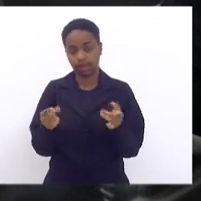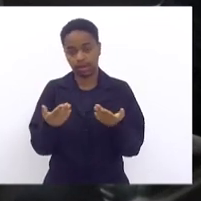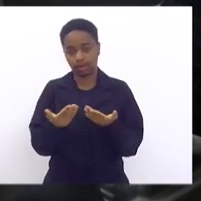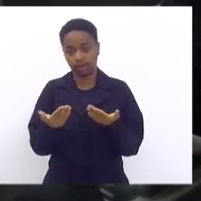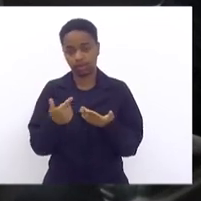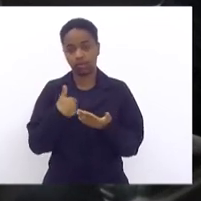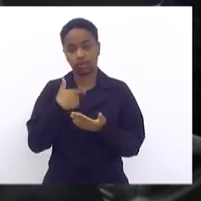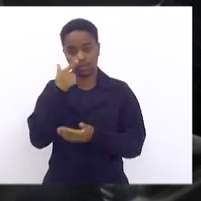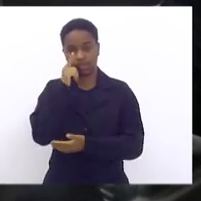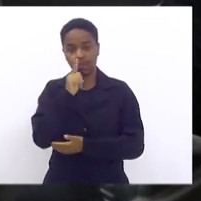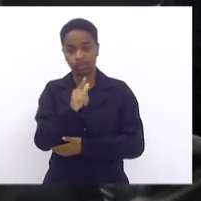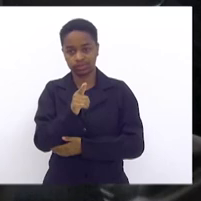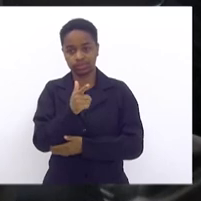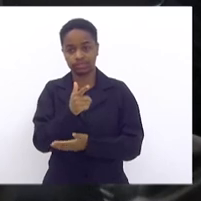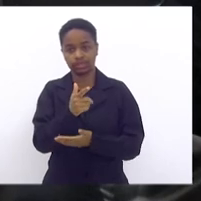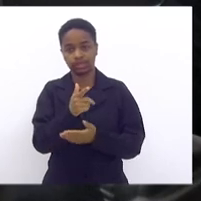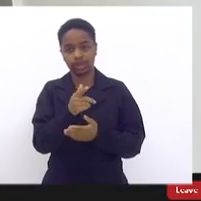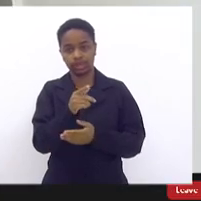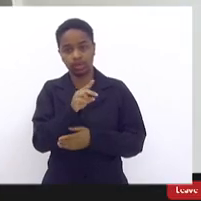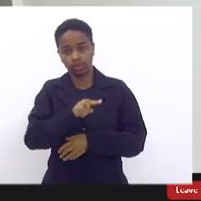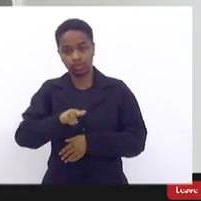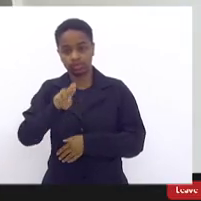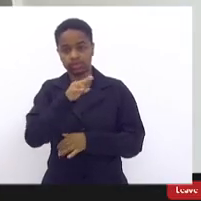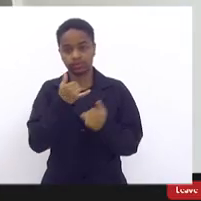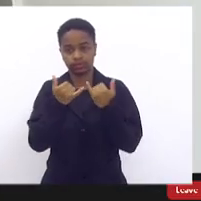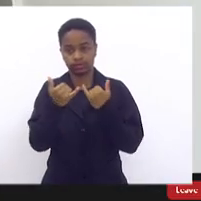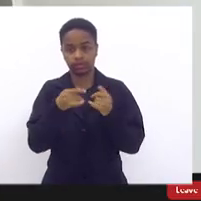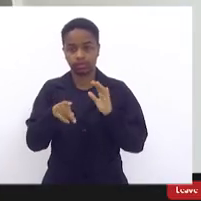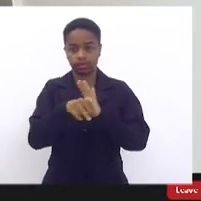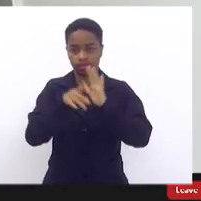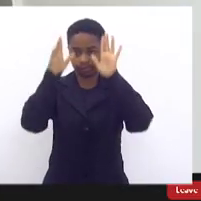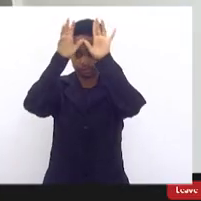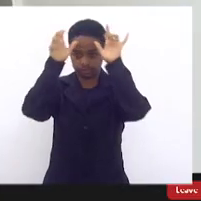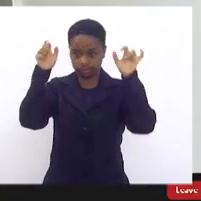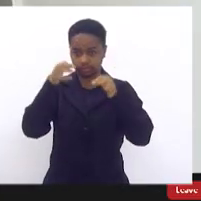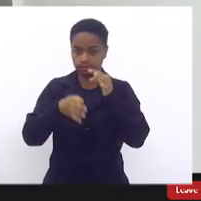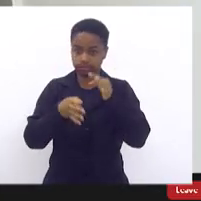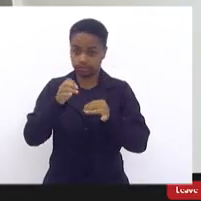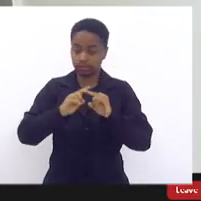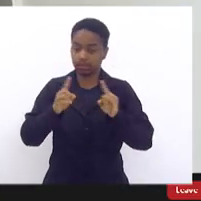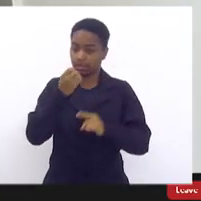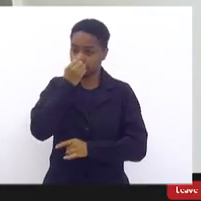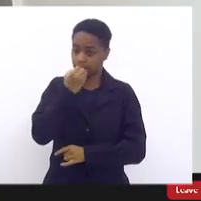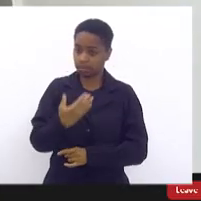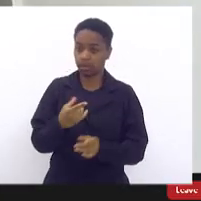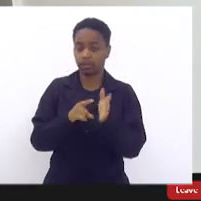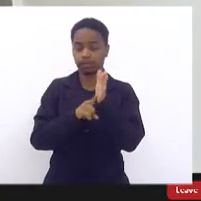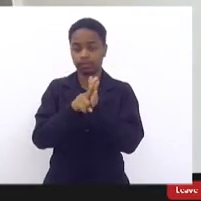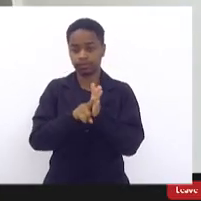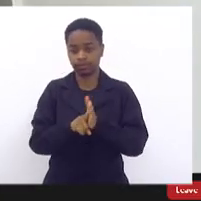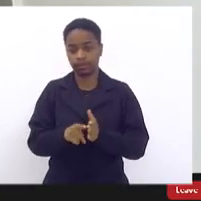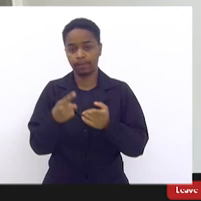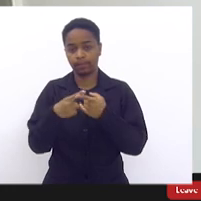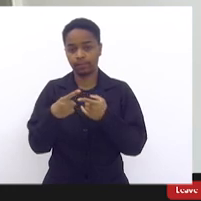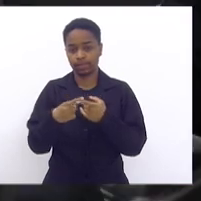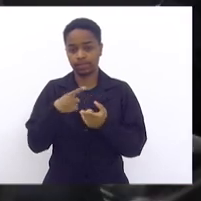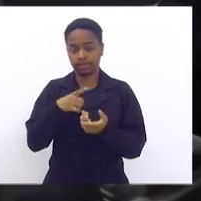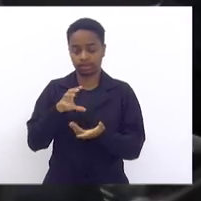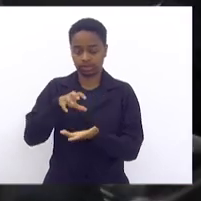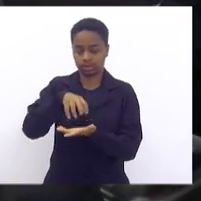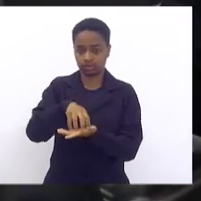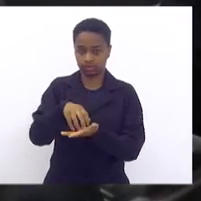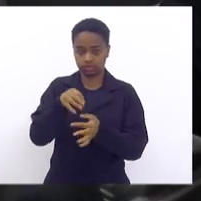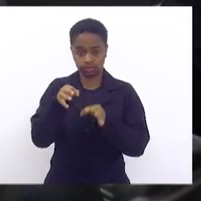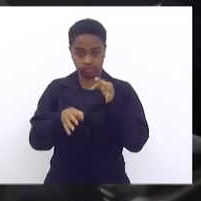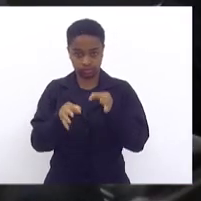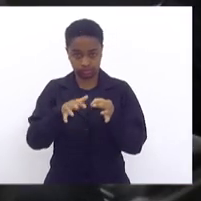extrair, professora Mariana, os dados do Tribunal de Justiça, mas foi muito bom eu ter feito essa pesquisa, porque nós temos um observatório